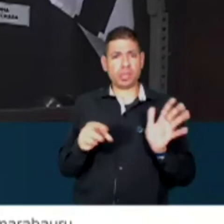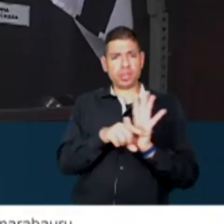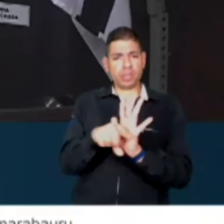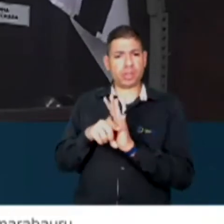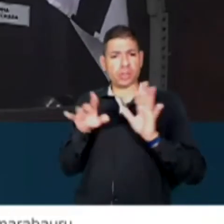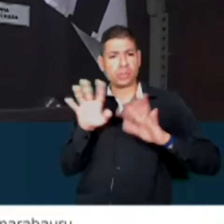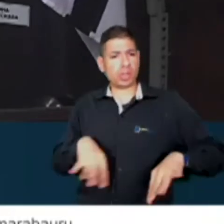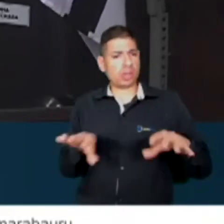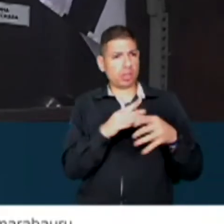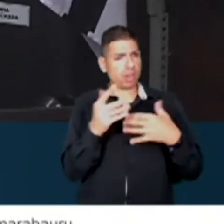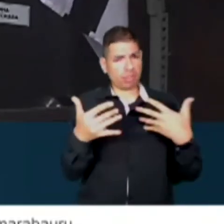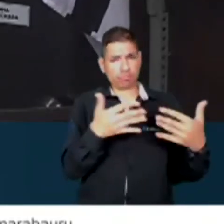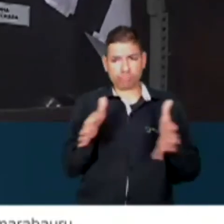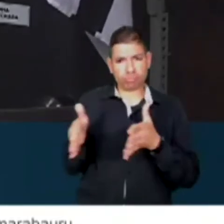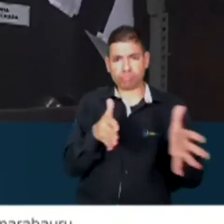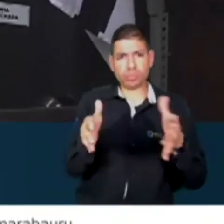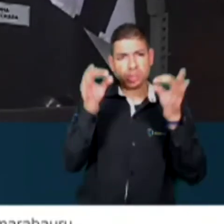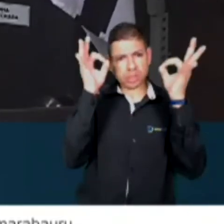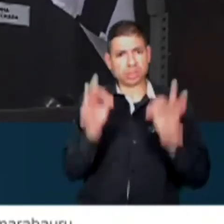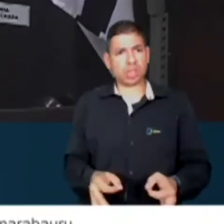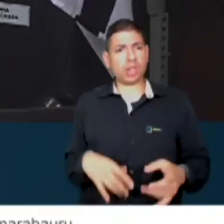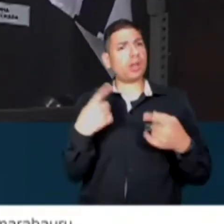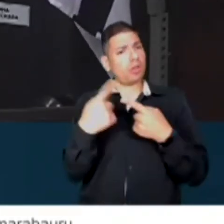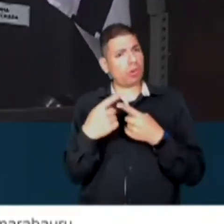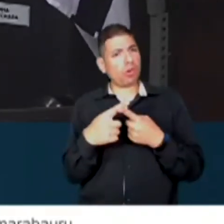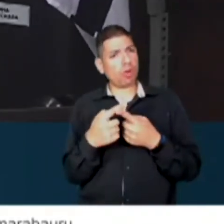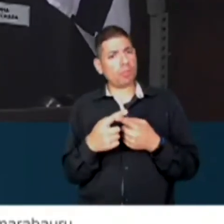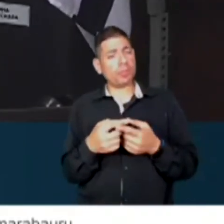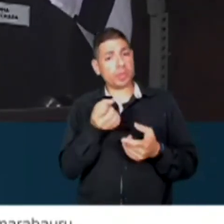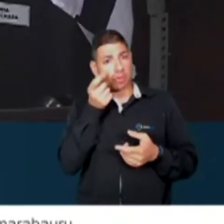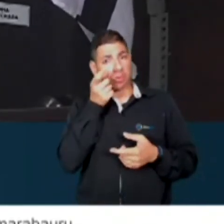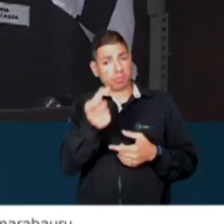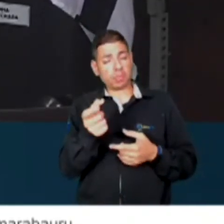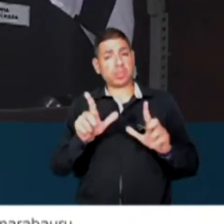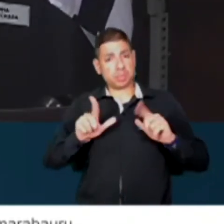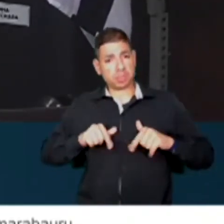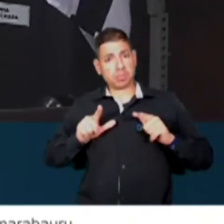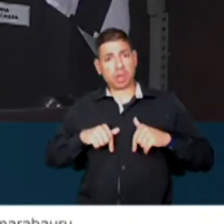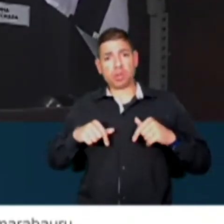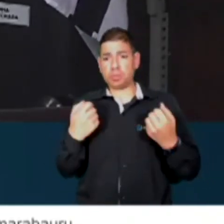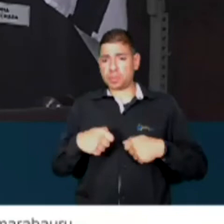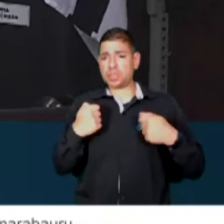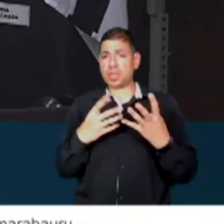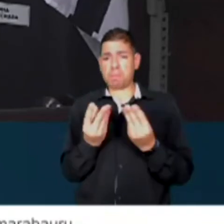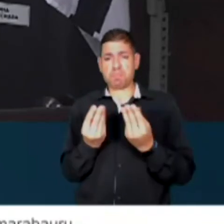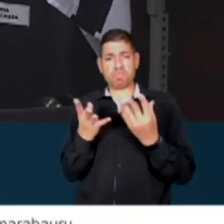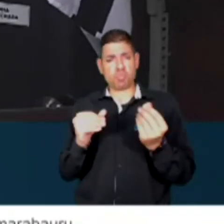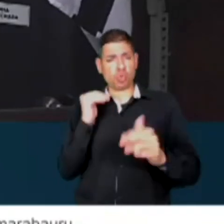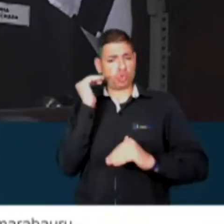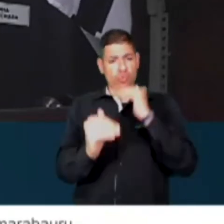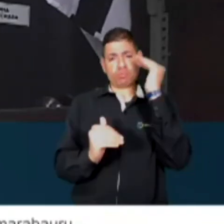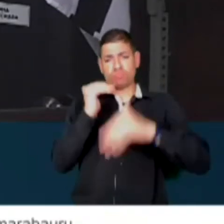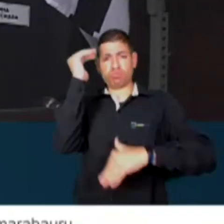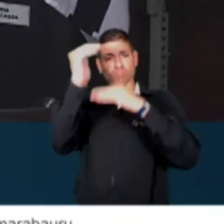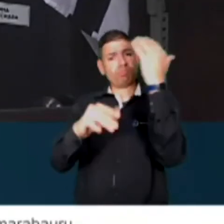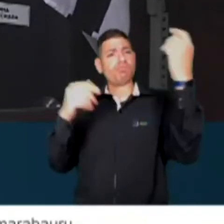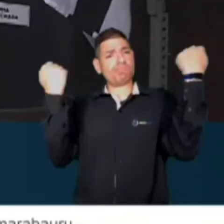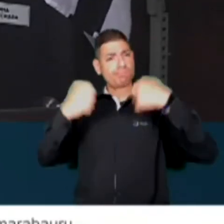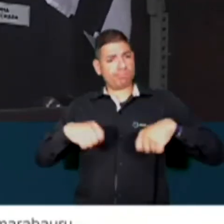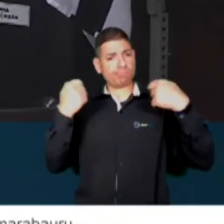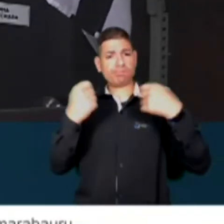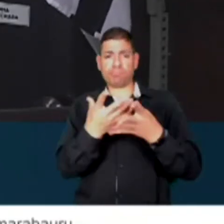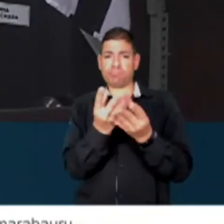certa? Mas eu vejo que Bauru tem muito desafio a ser sanado. Nós